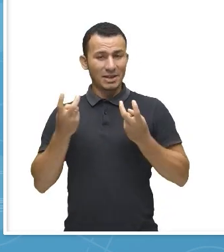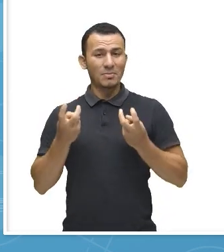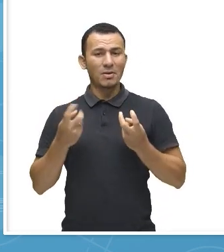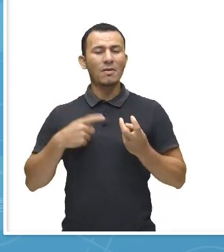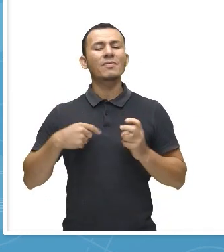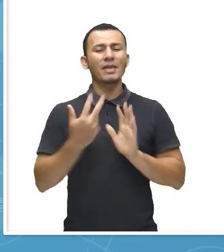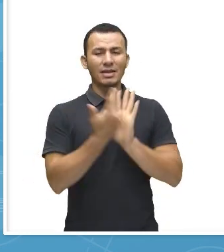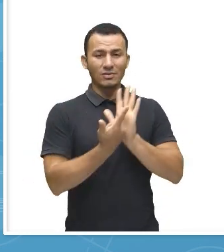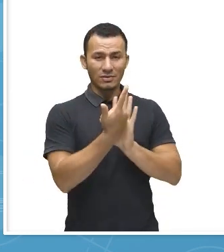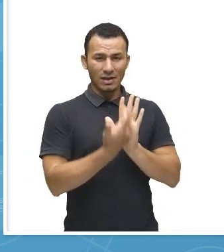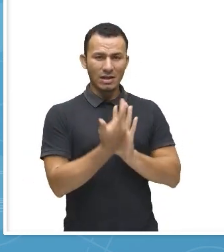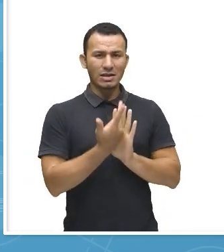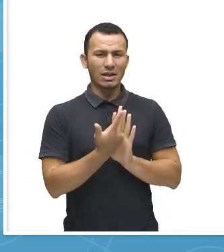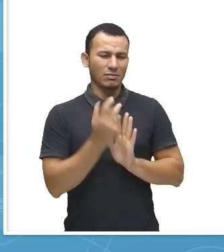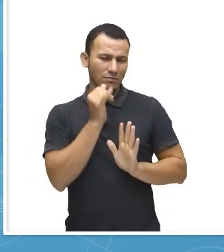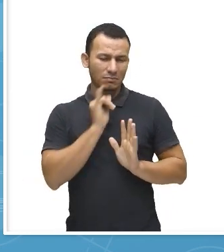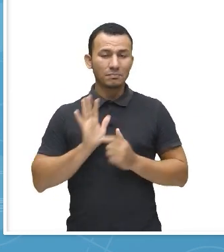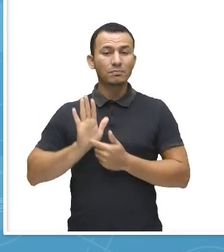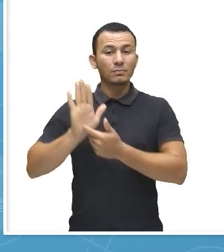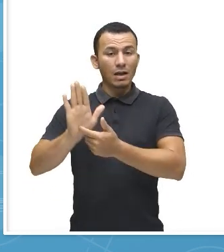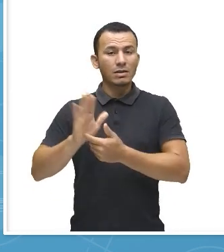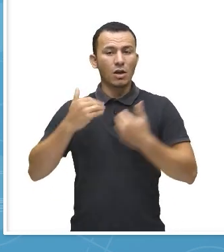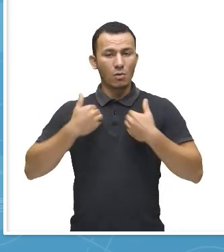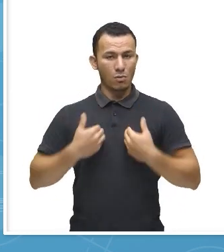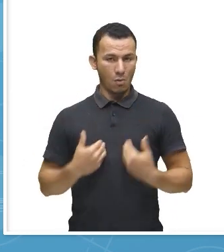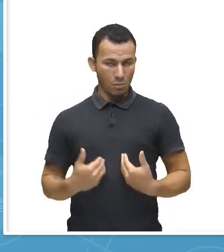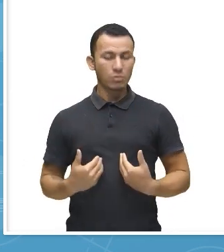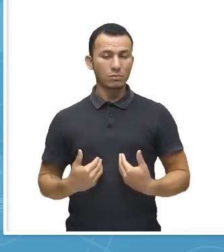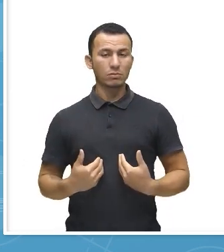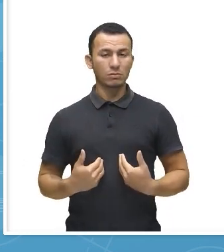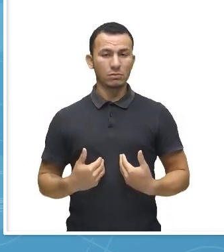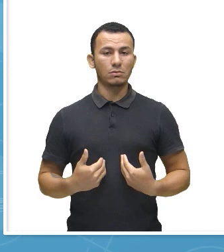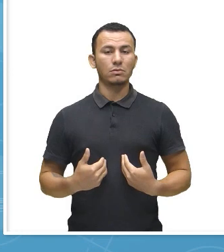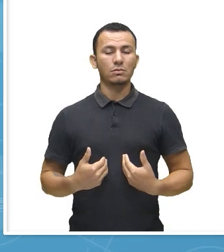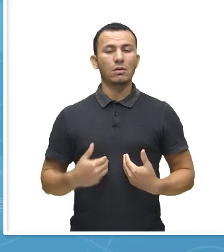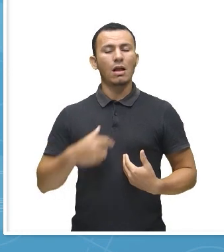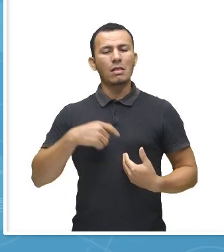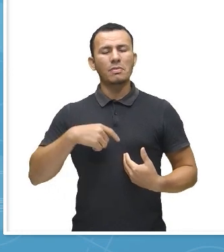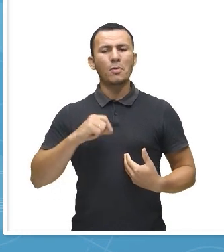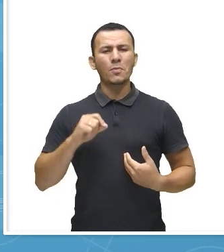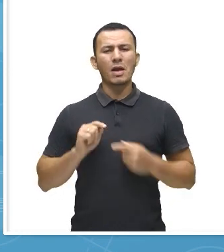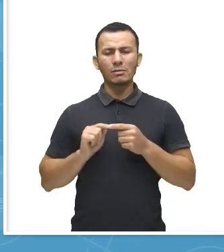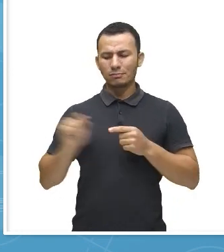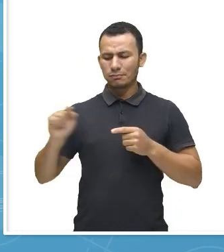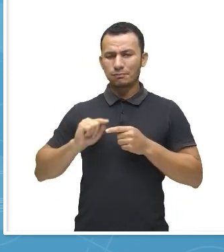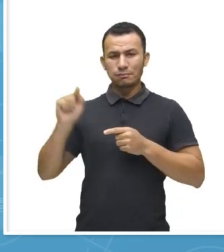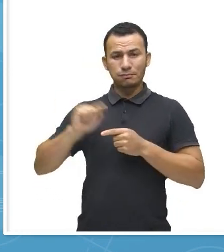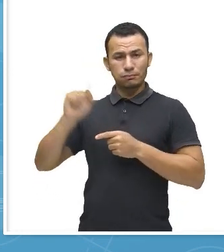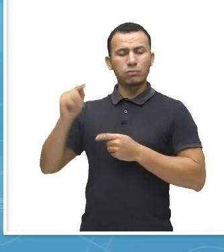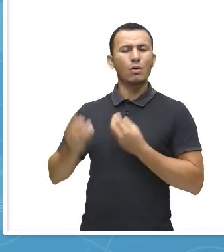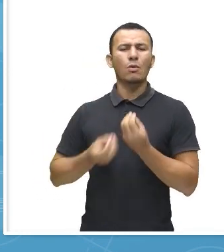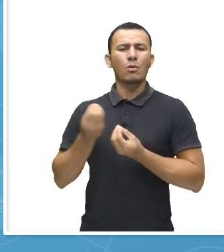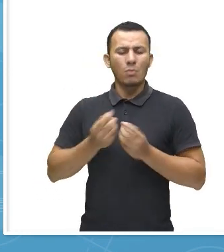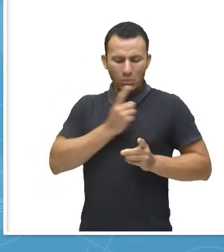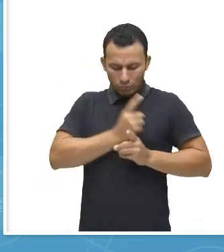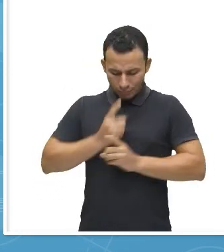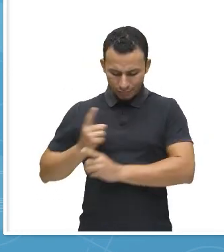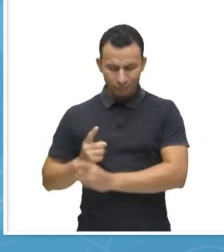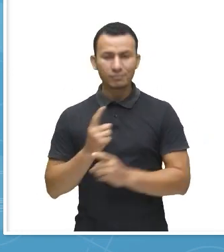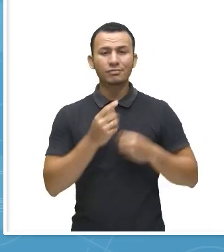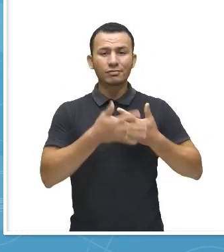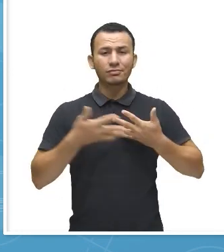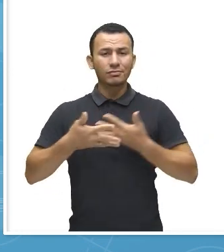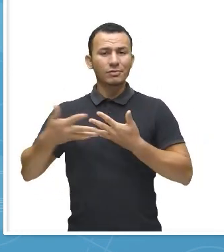esqueminha, uma representação aqui do corpo humano, e aí a gente tem exemplos das partes de onde a gente vai encontrar o tecido